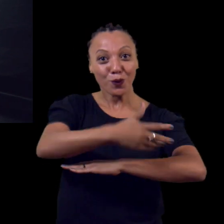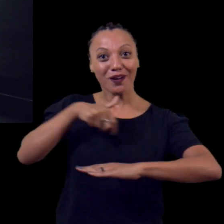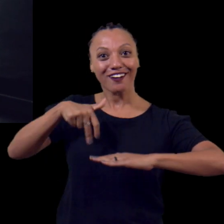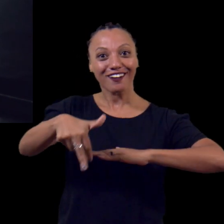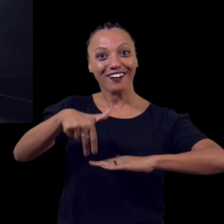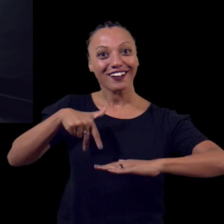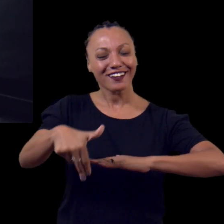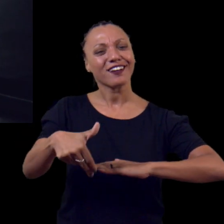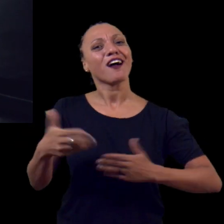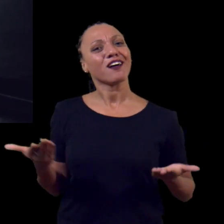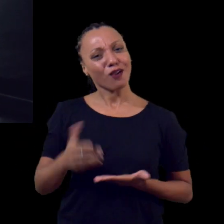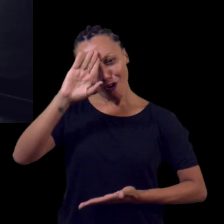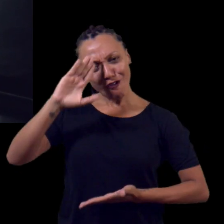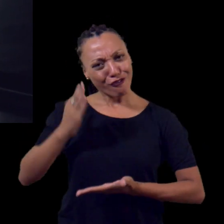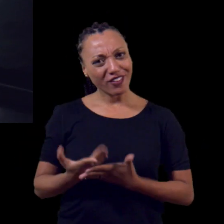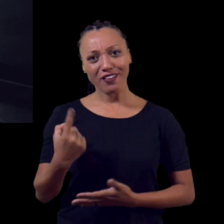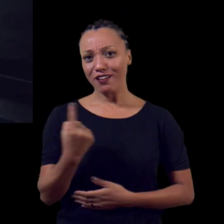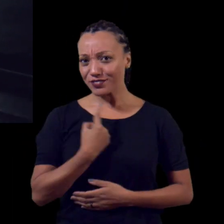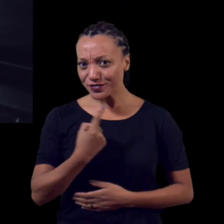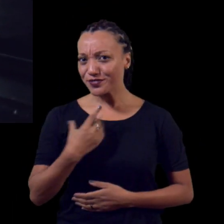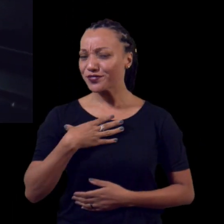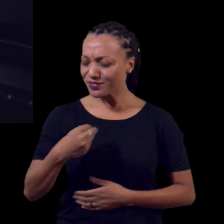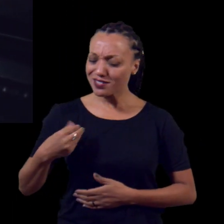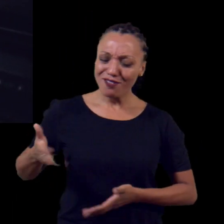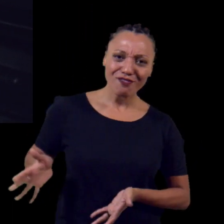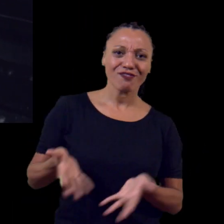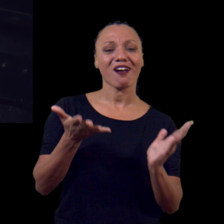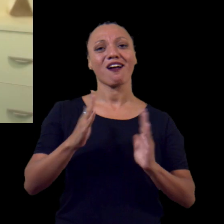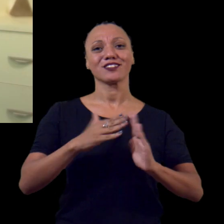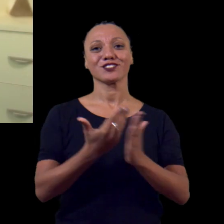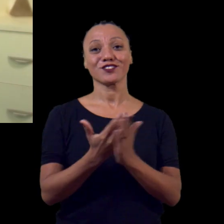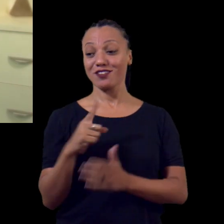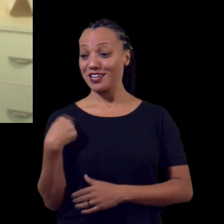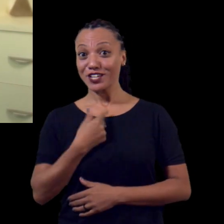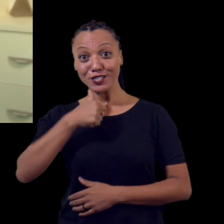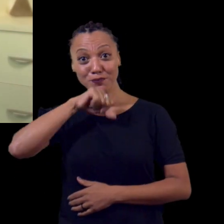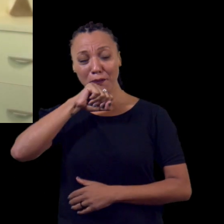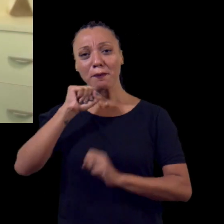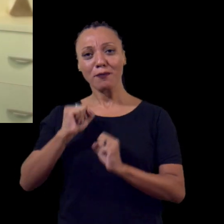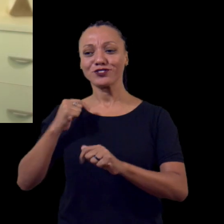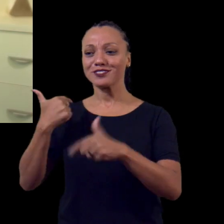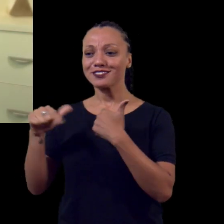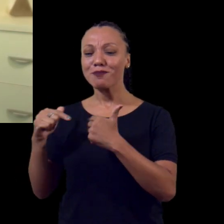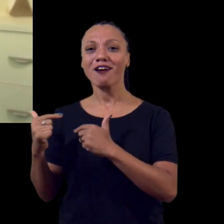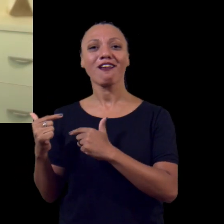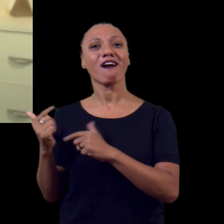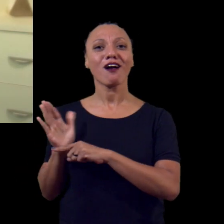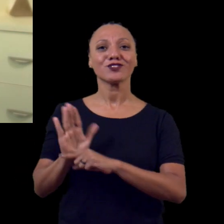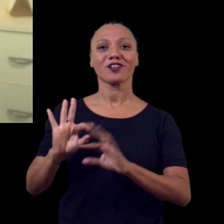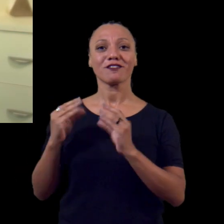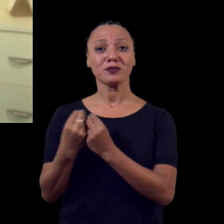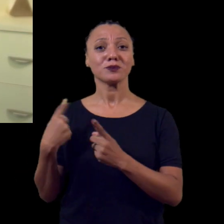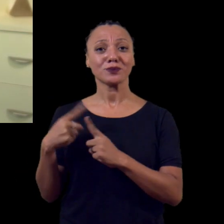nós podemos trabalhar para ajudar a nossa família, porque nós somos muito pobres. Aí eu lembrei do cruzamento, a trajetória da bola